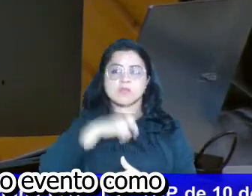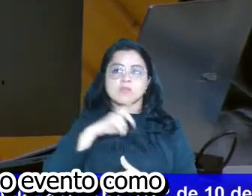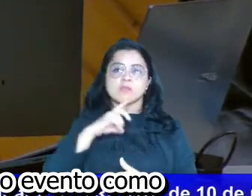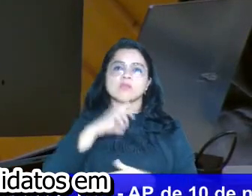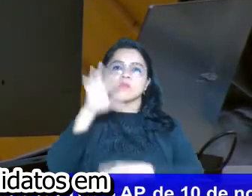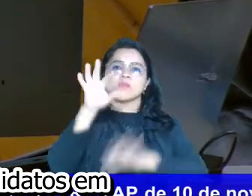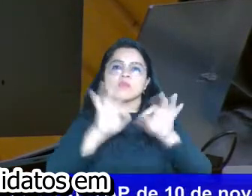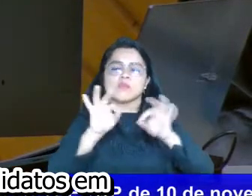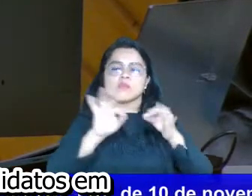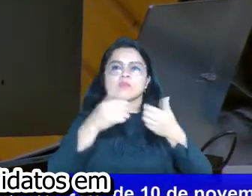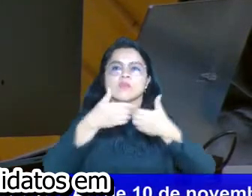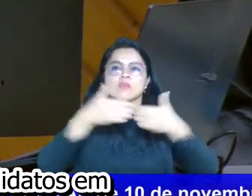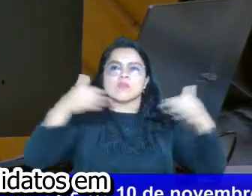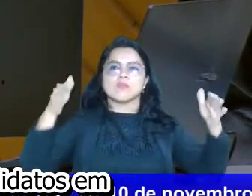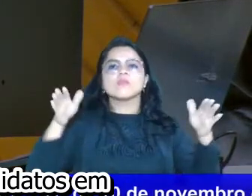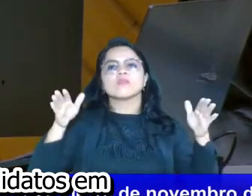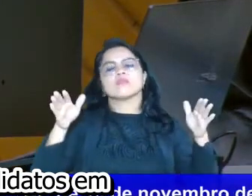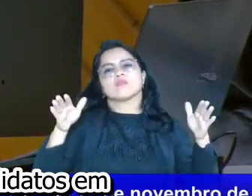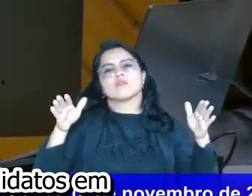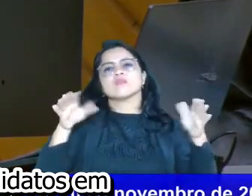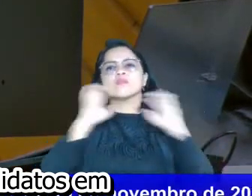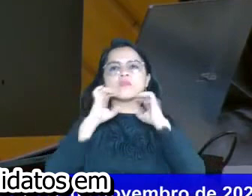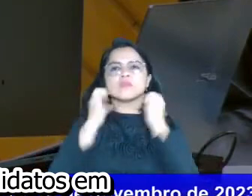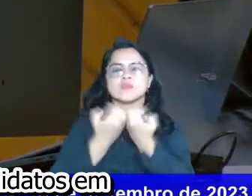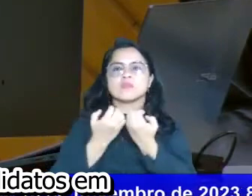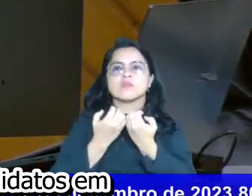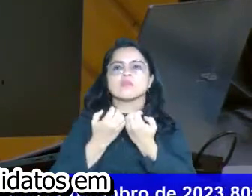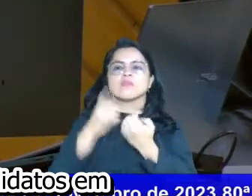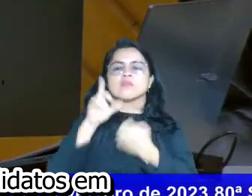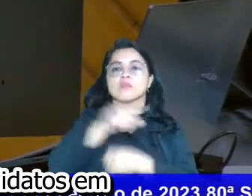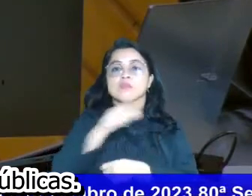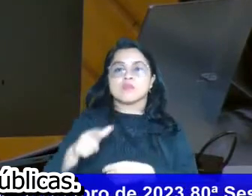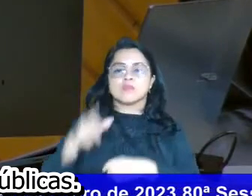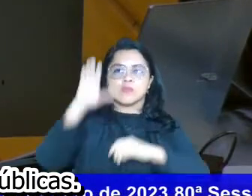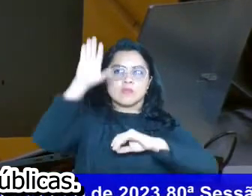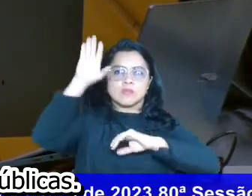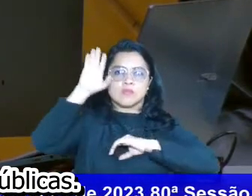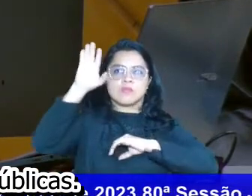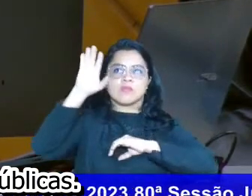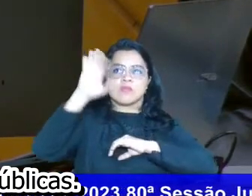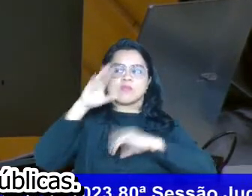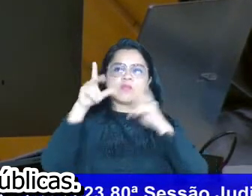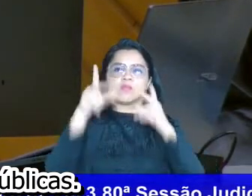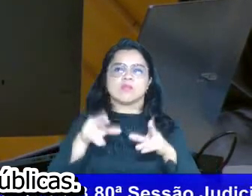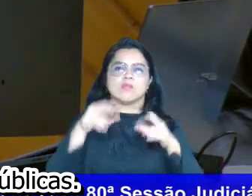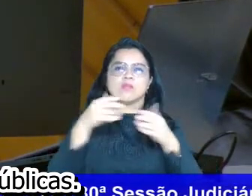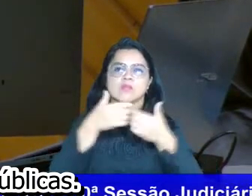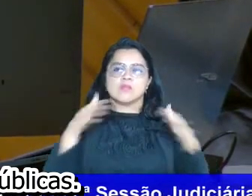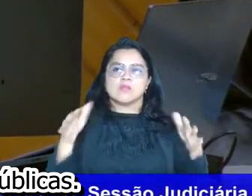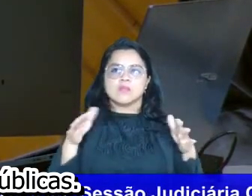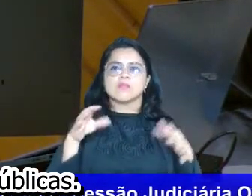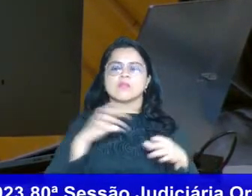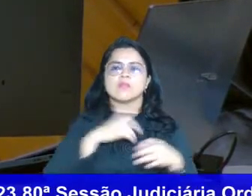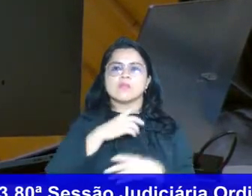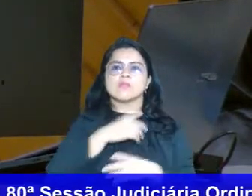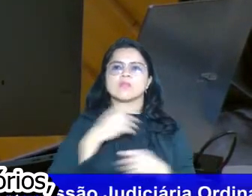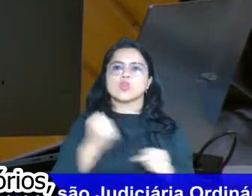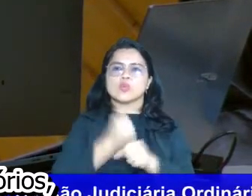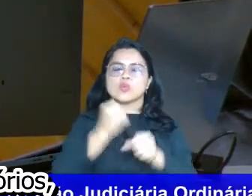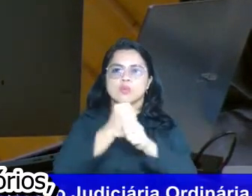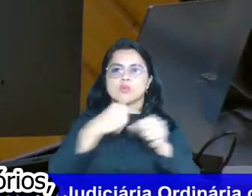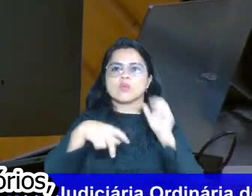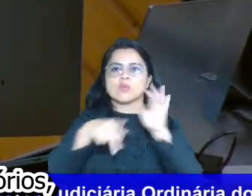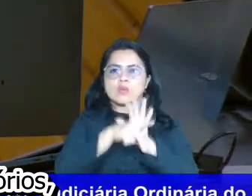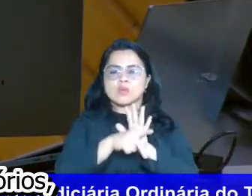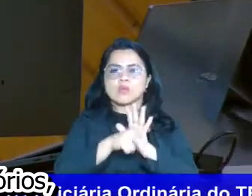o evento como inauguração e que é vedada a participação de candidatos em eventos assemelhados à inauguração de obras públicas. Ao